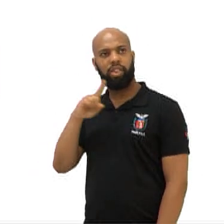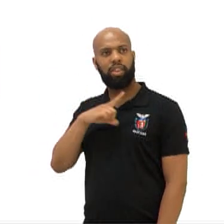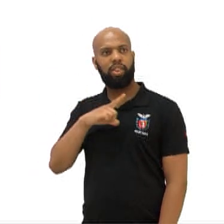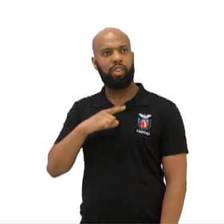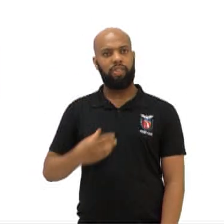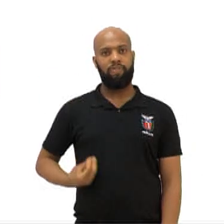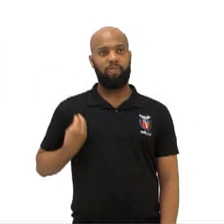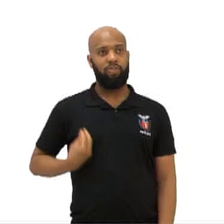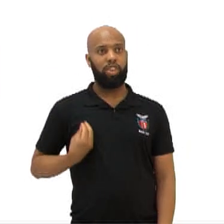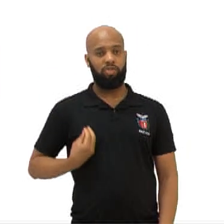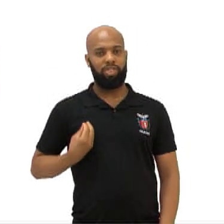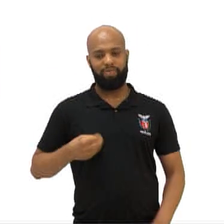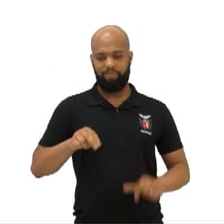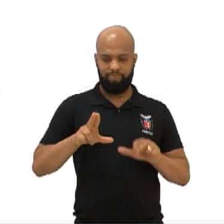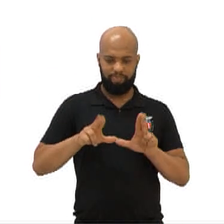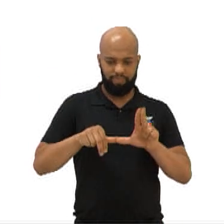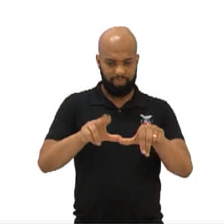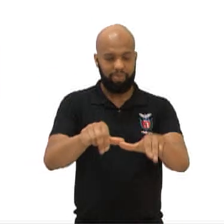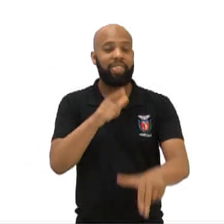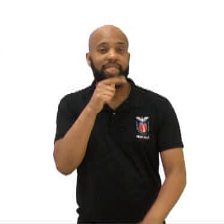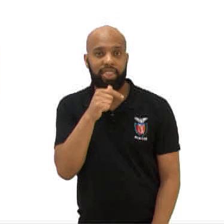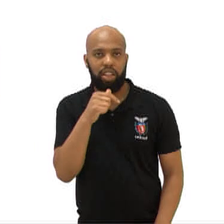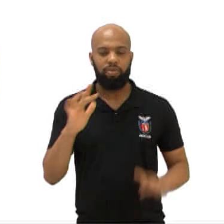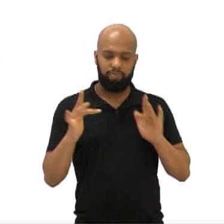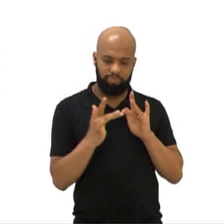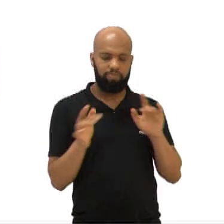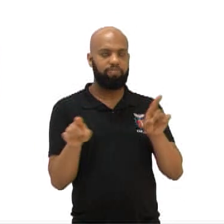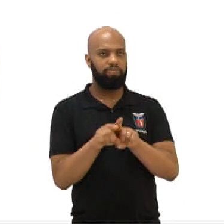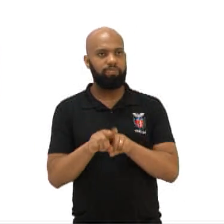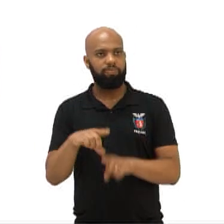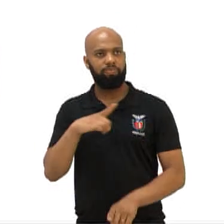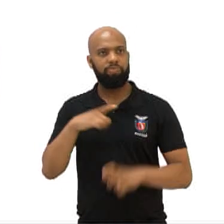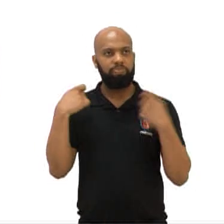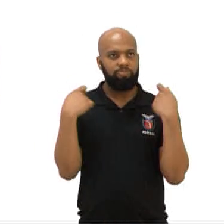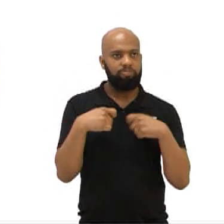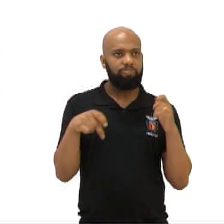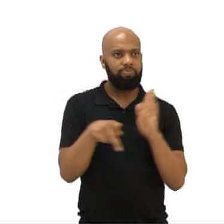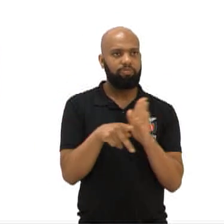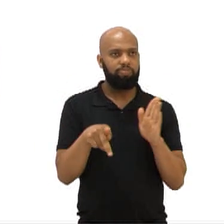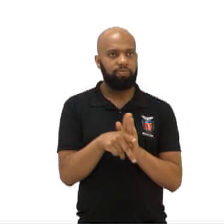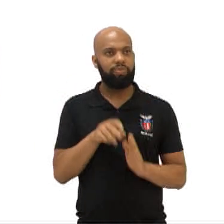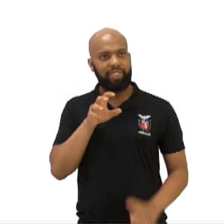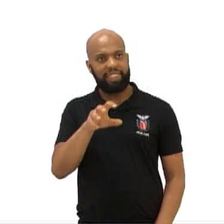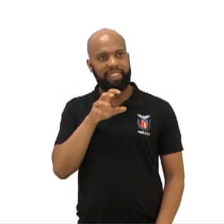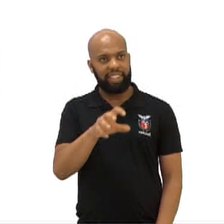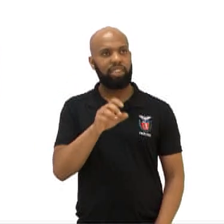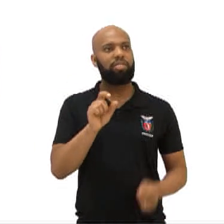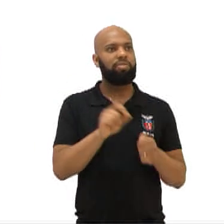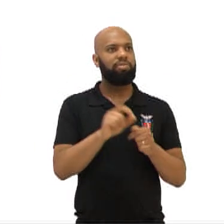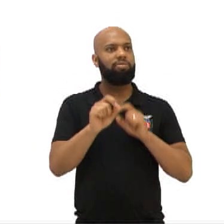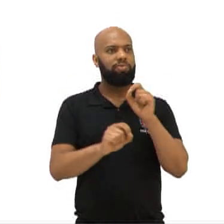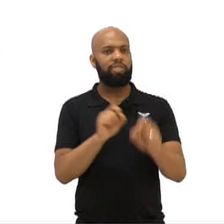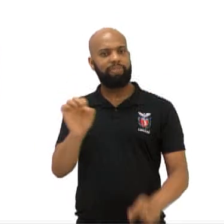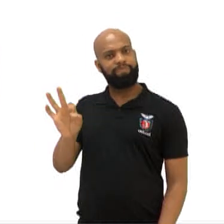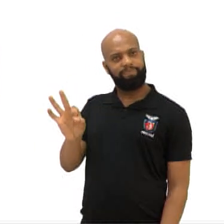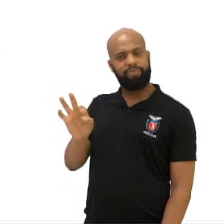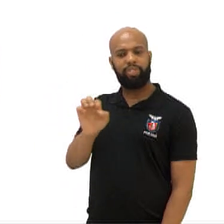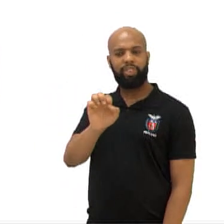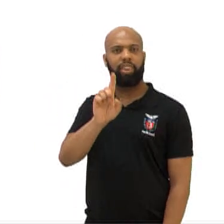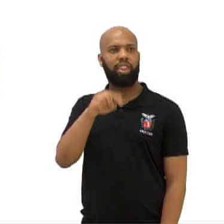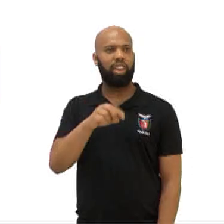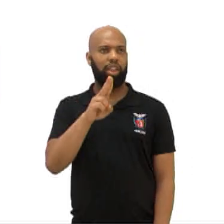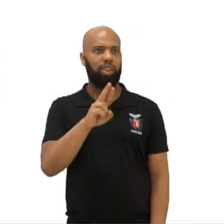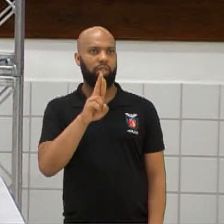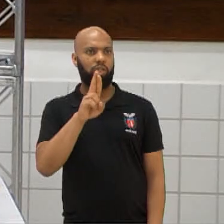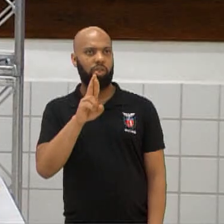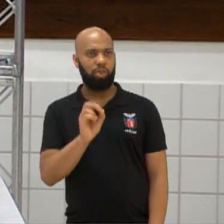mora em ambiente marinho, tá? Então ela está em contato com a água e ela precisa dessa glândula uropigial que ela produz. Essa glândula